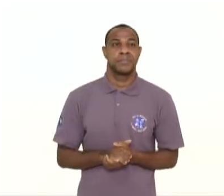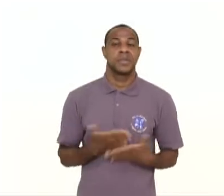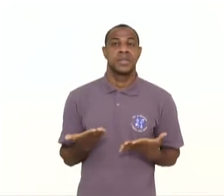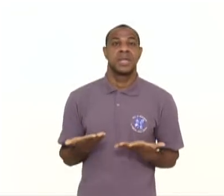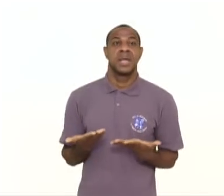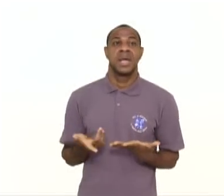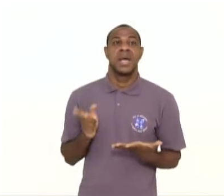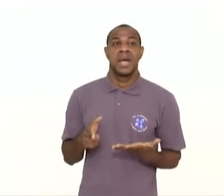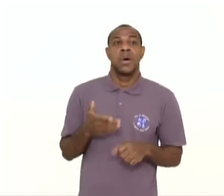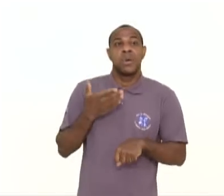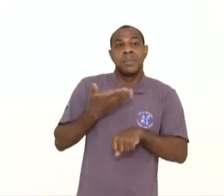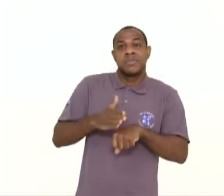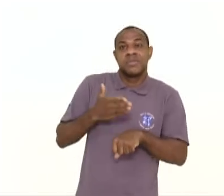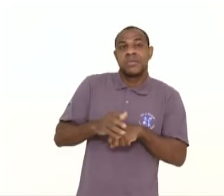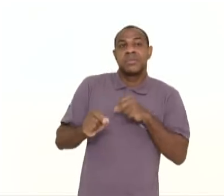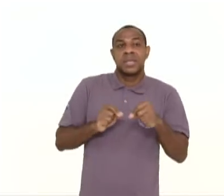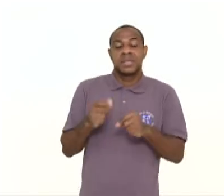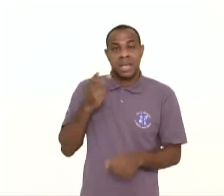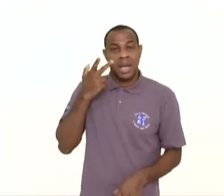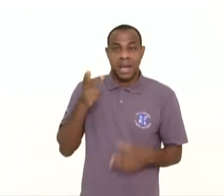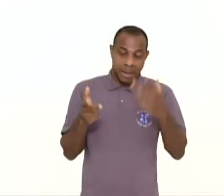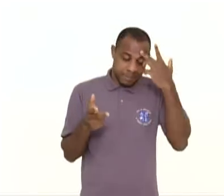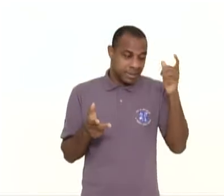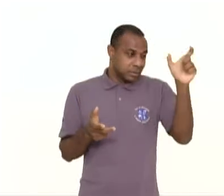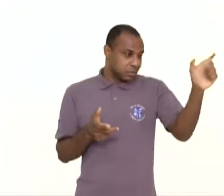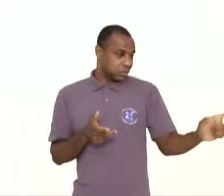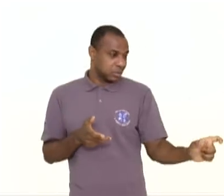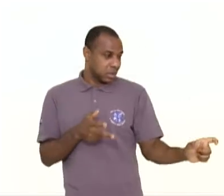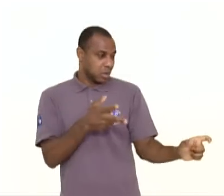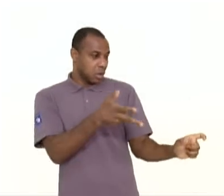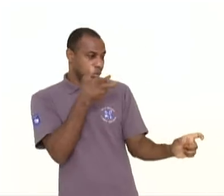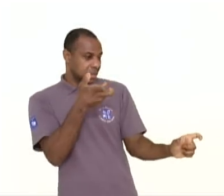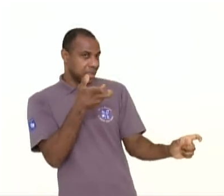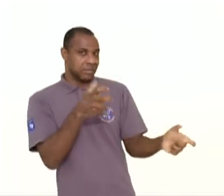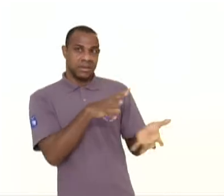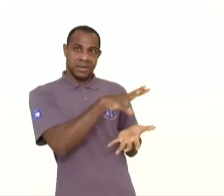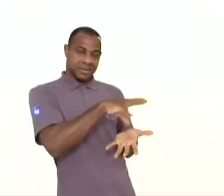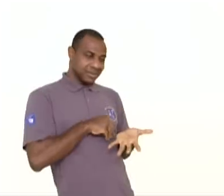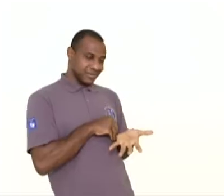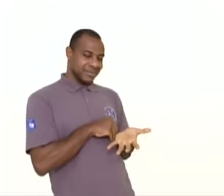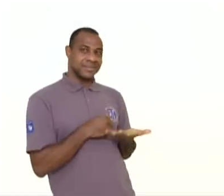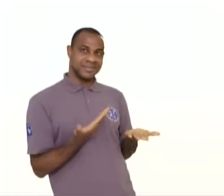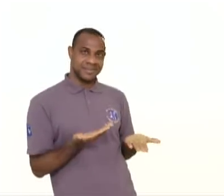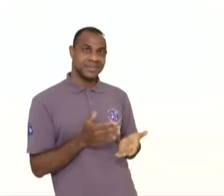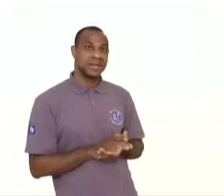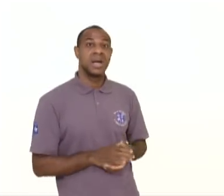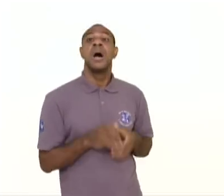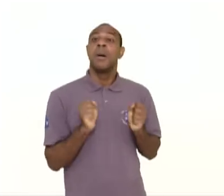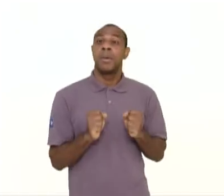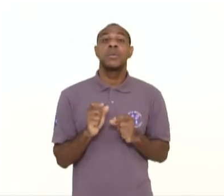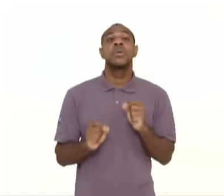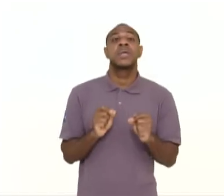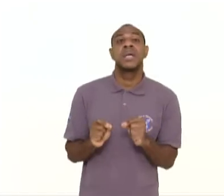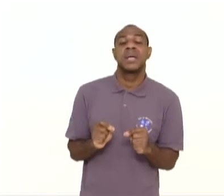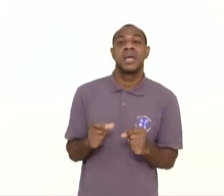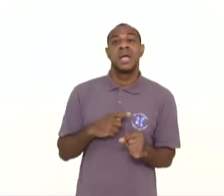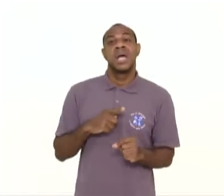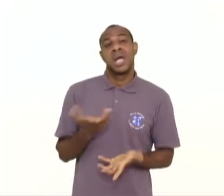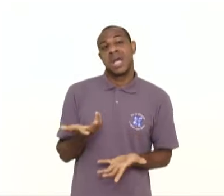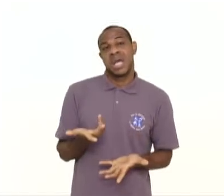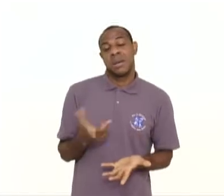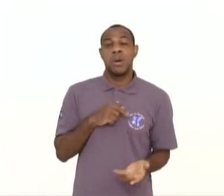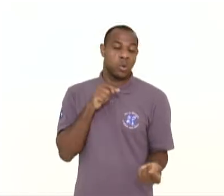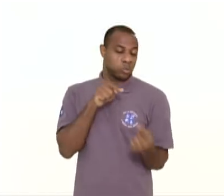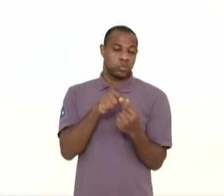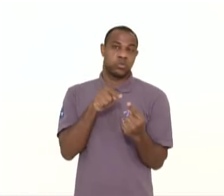na qual o indivíduo observa e replica o outro, como já foi apontado, né? Pode ser considerado uma forma de